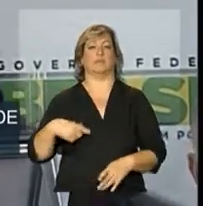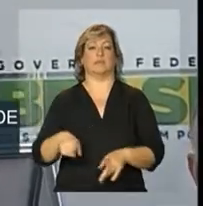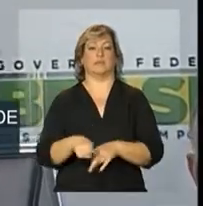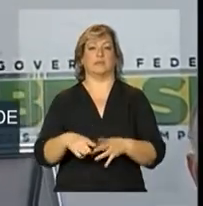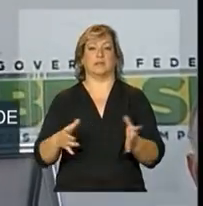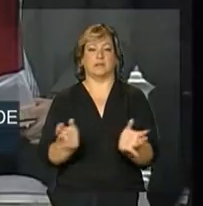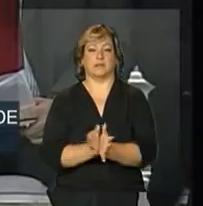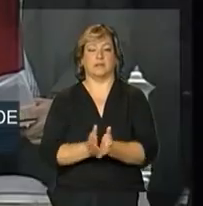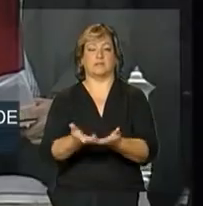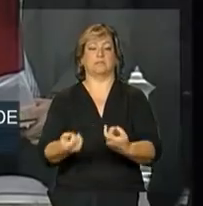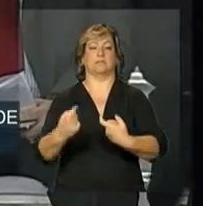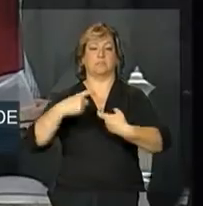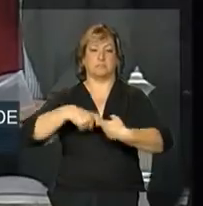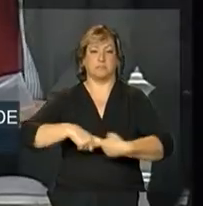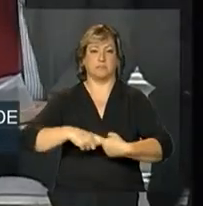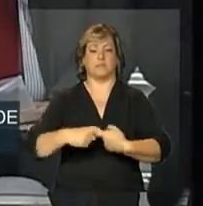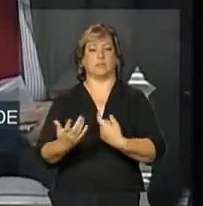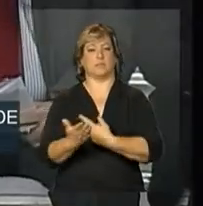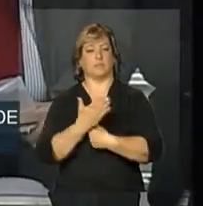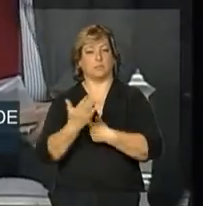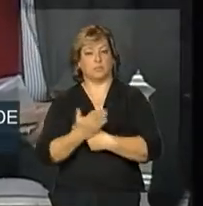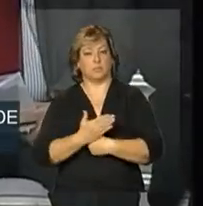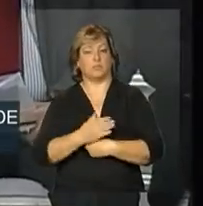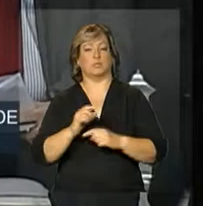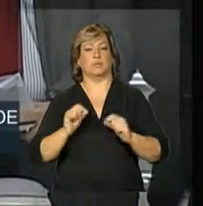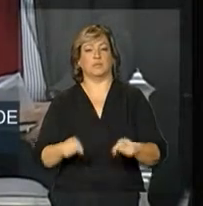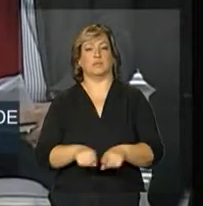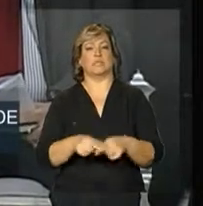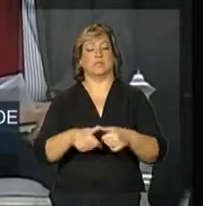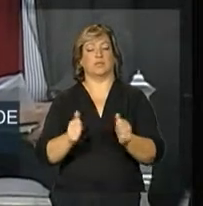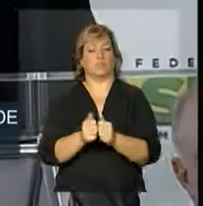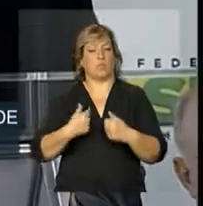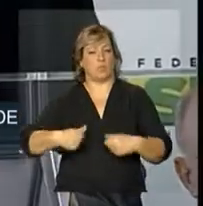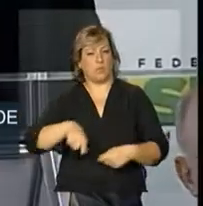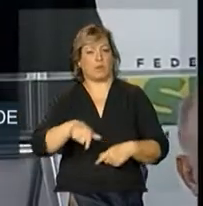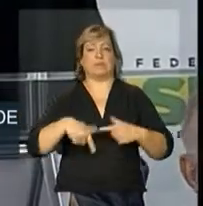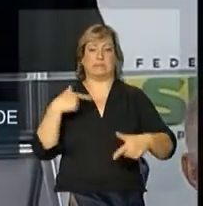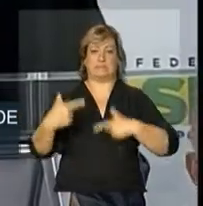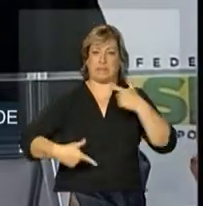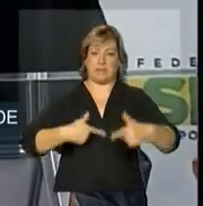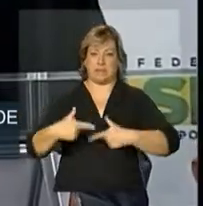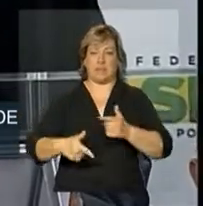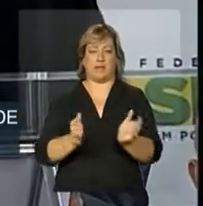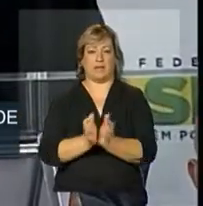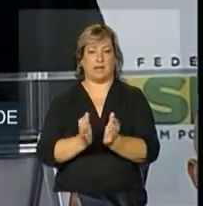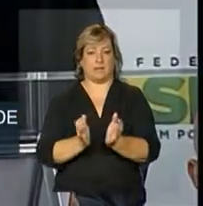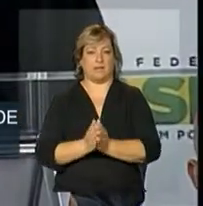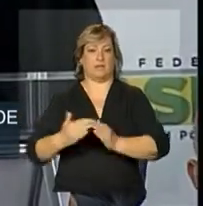grande colaborador e está junto conosco nessa empreitada.